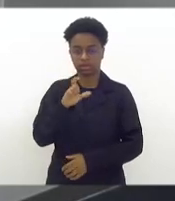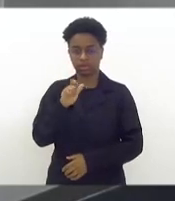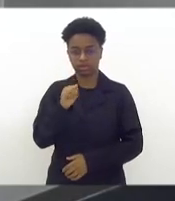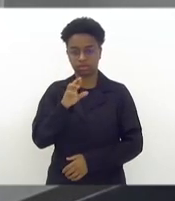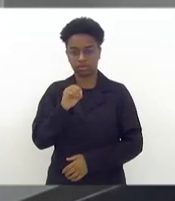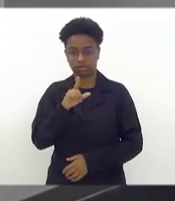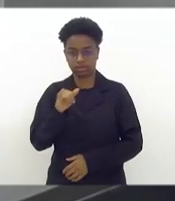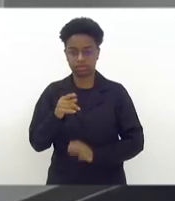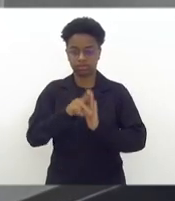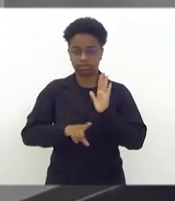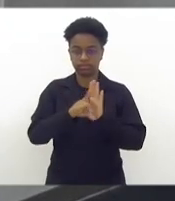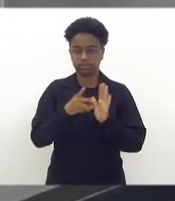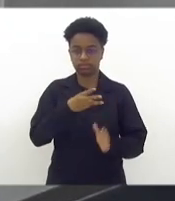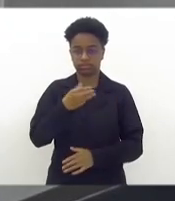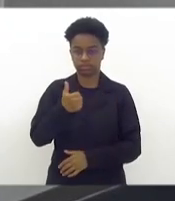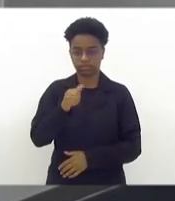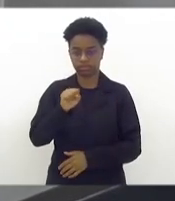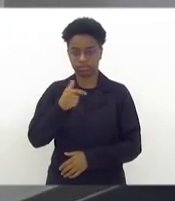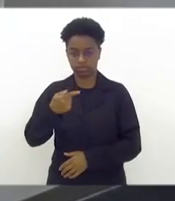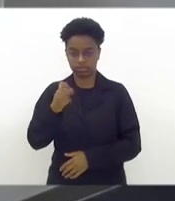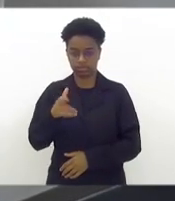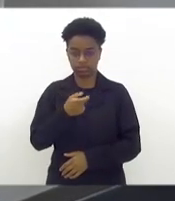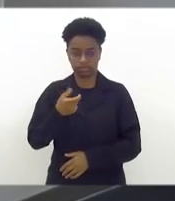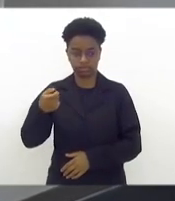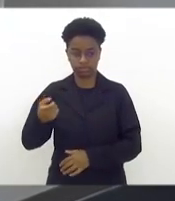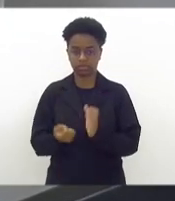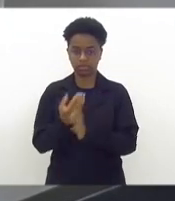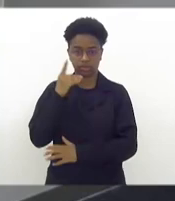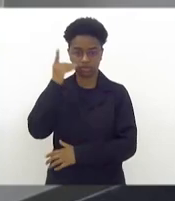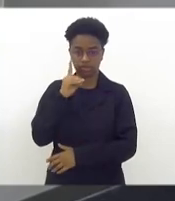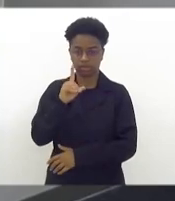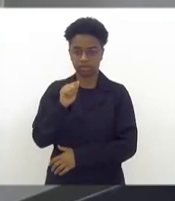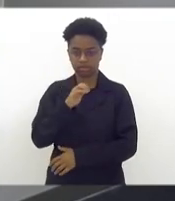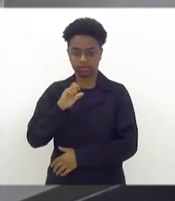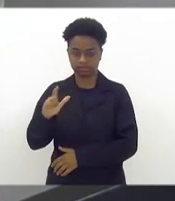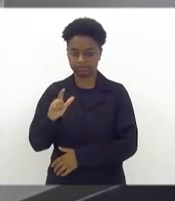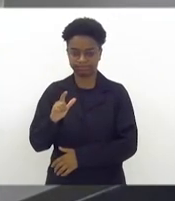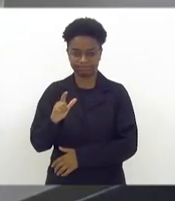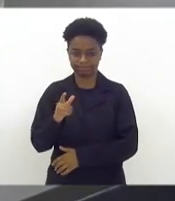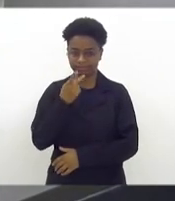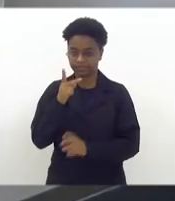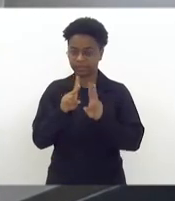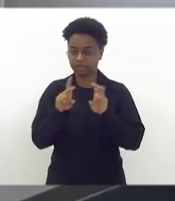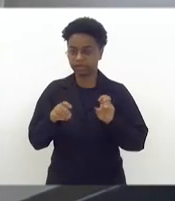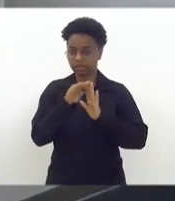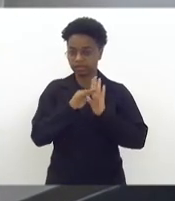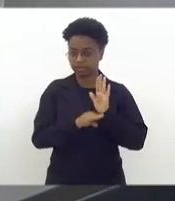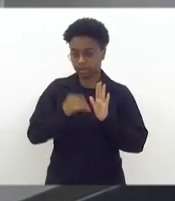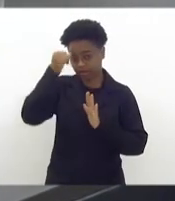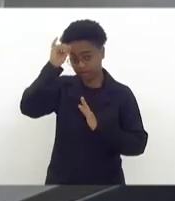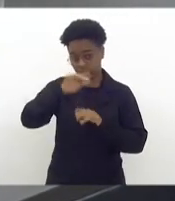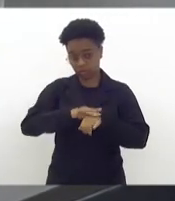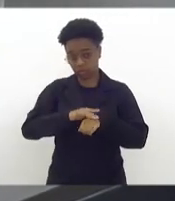o PL 3127 de 2020, de autoria do deputado Daniel Riblelon, que dispõe sobre o programa para a prevenção de